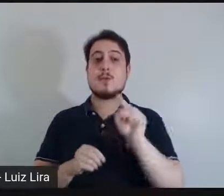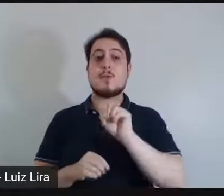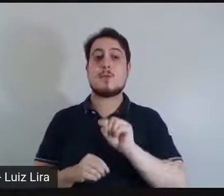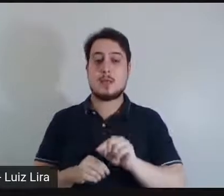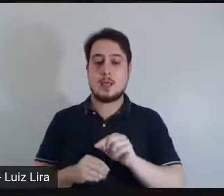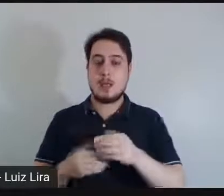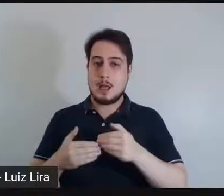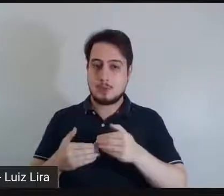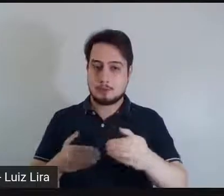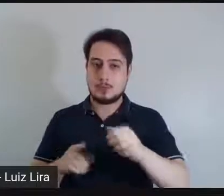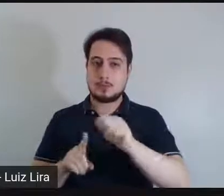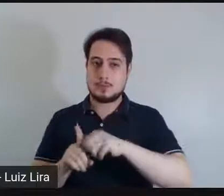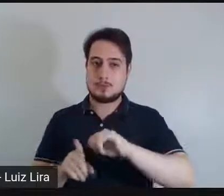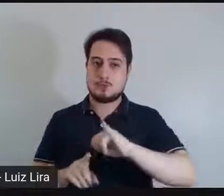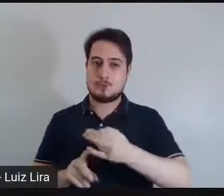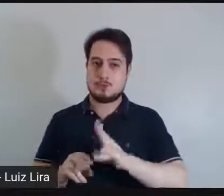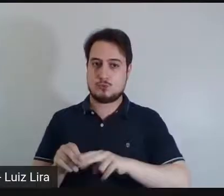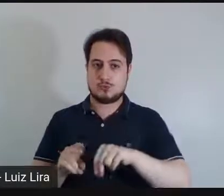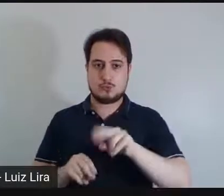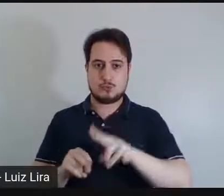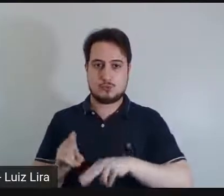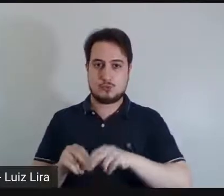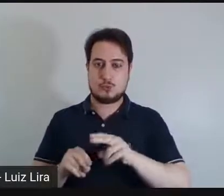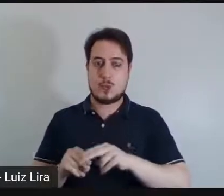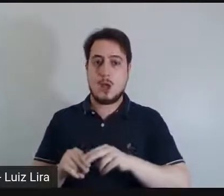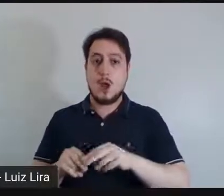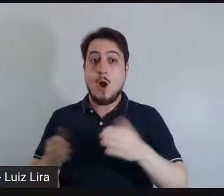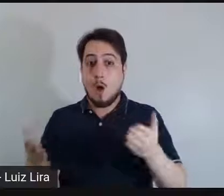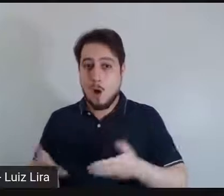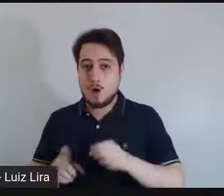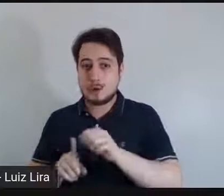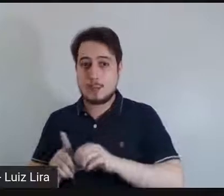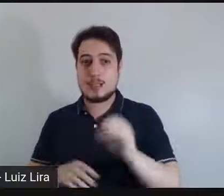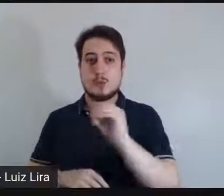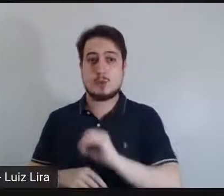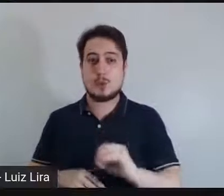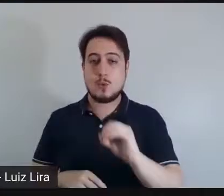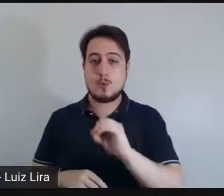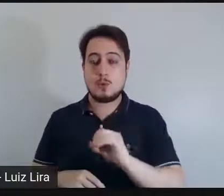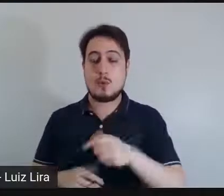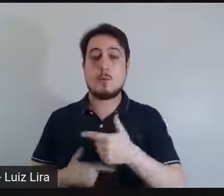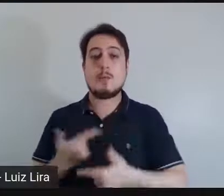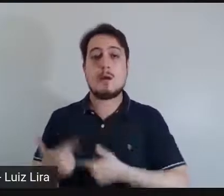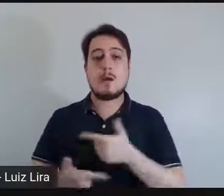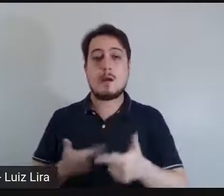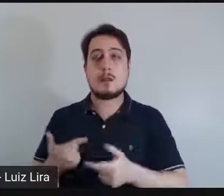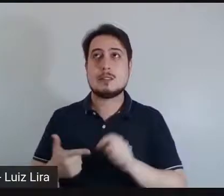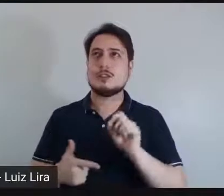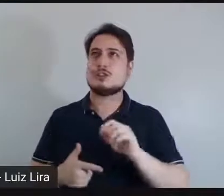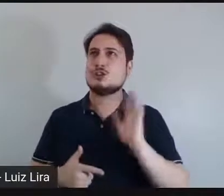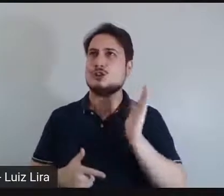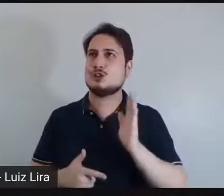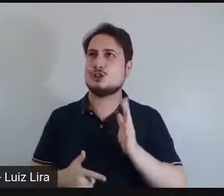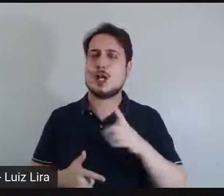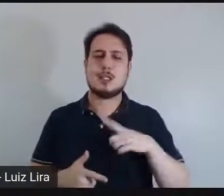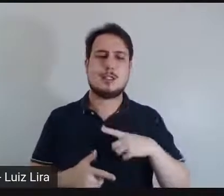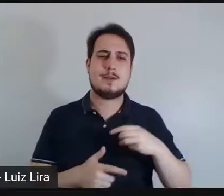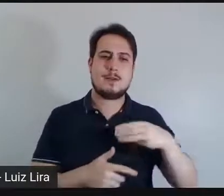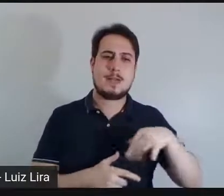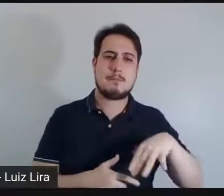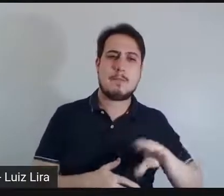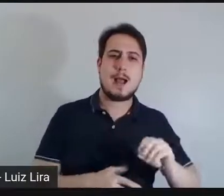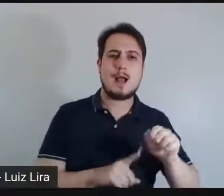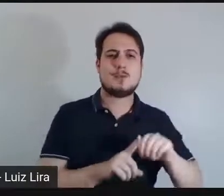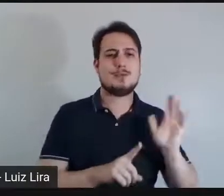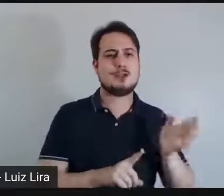junho, eu não posso ter hoje, em outubro, uma ação que eu lá em março eu adotei, ou deixei de adotar.